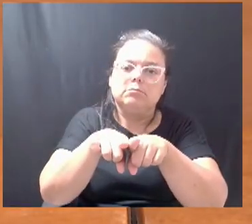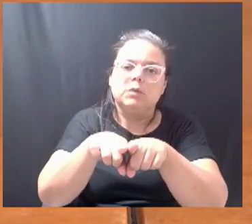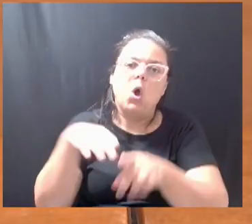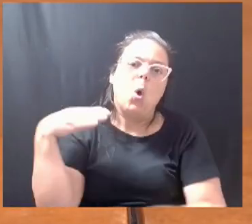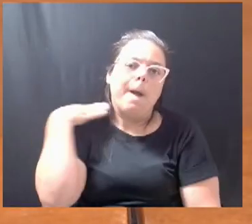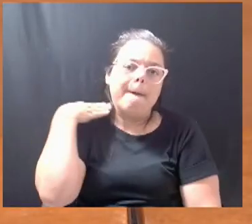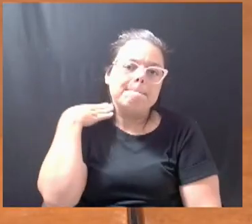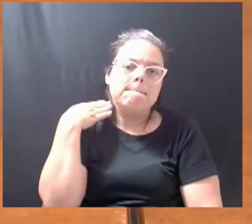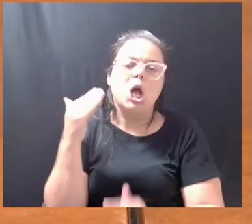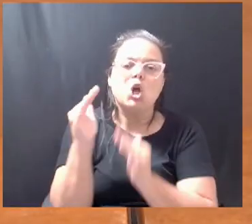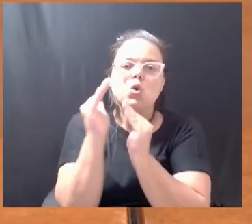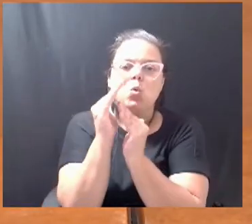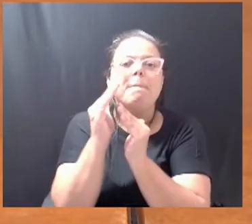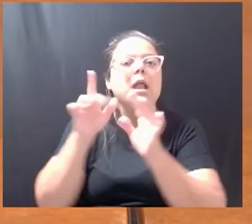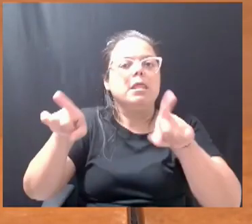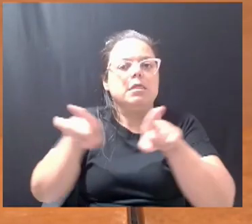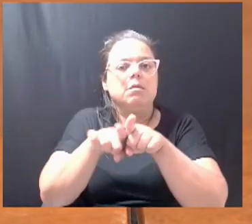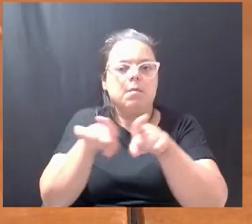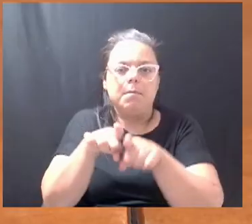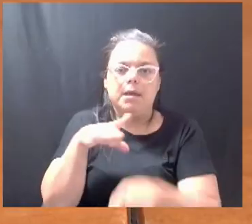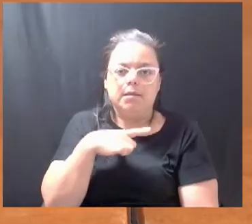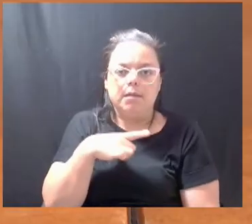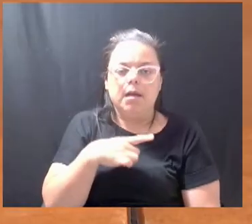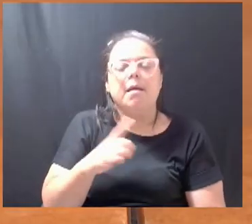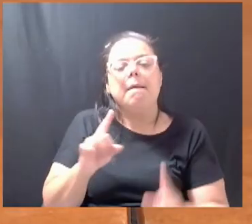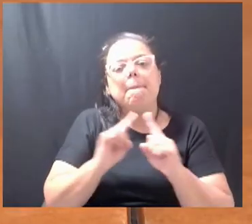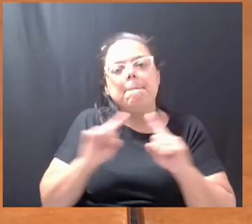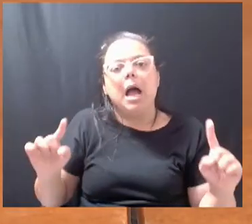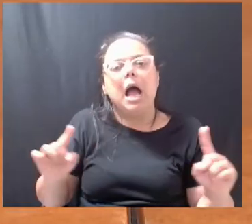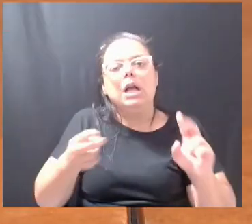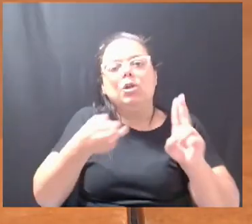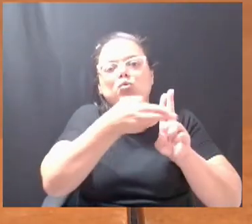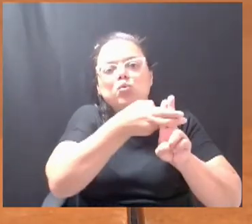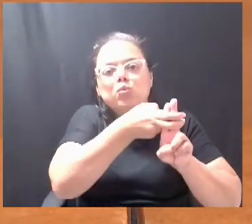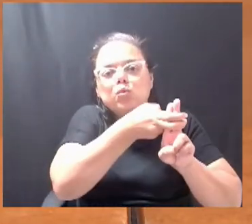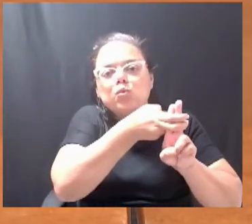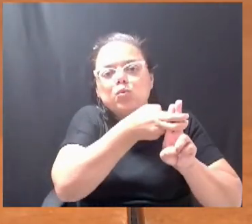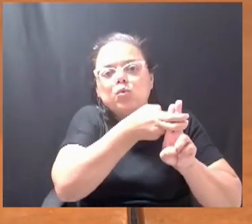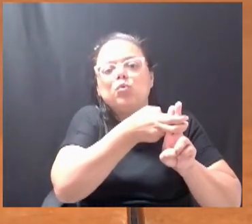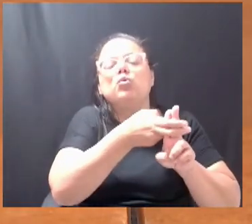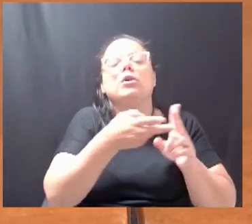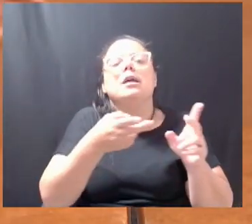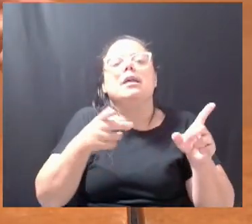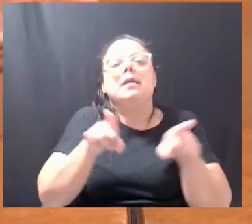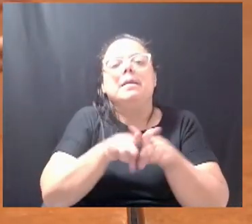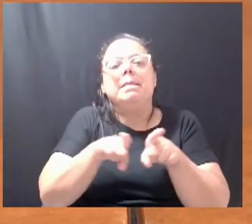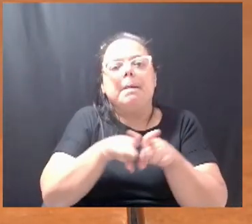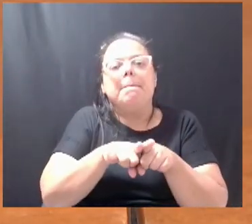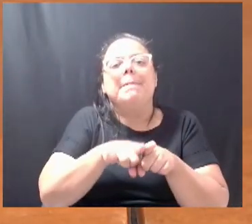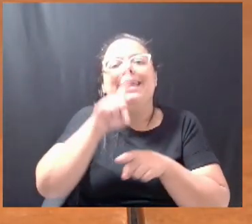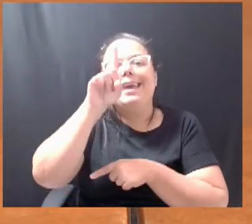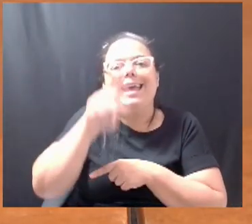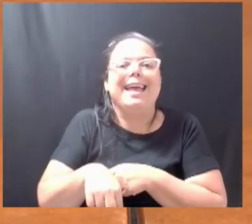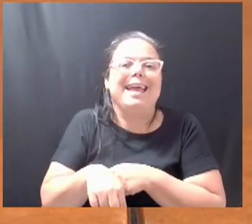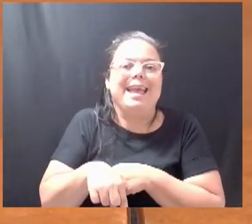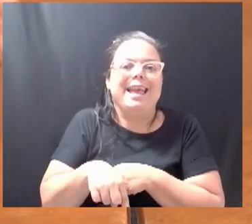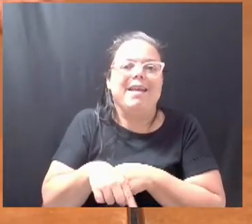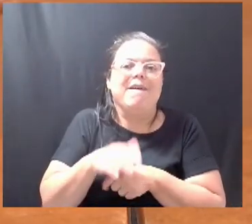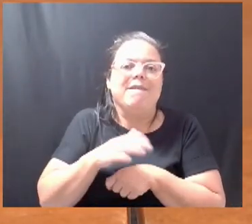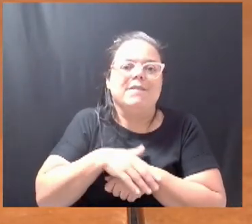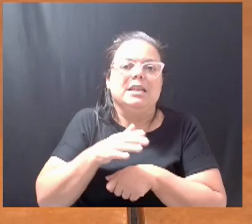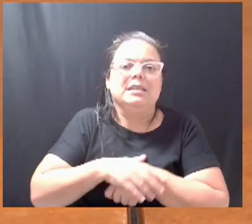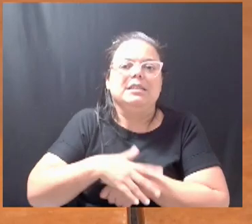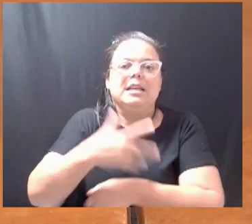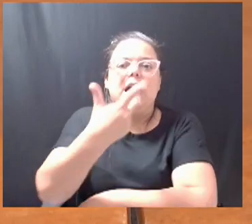geralmente. Mas o SUS vai estar lá, que seja o barco levando a vacina para ser